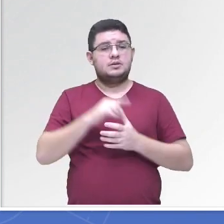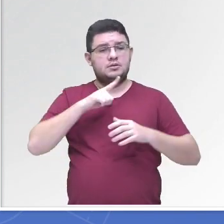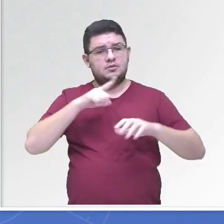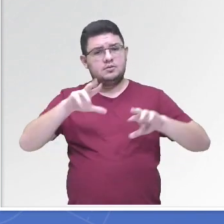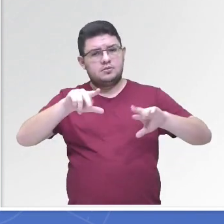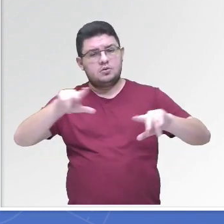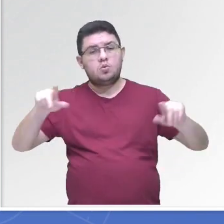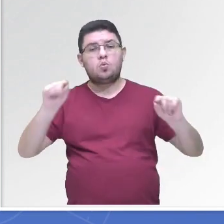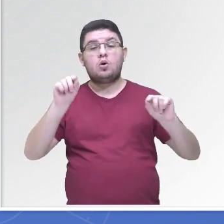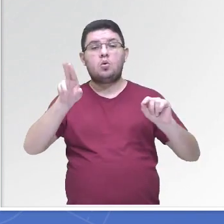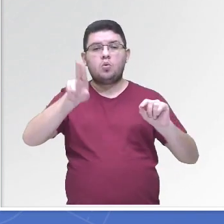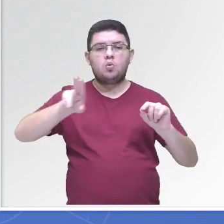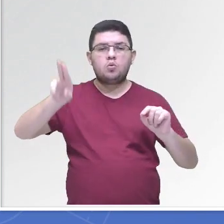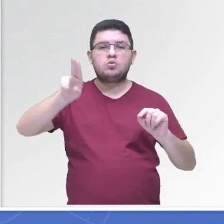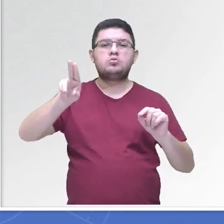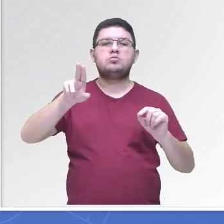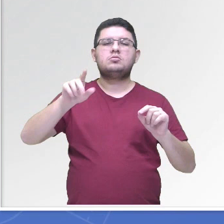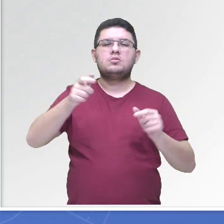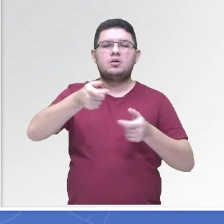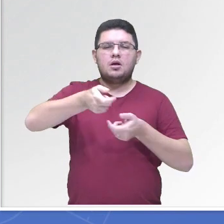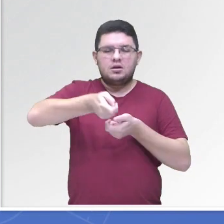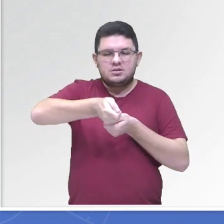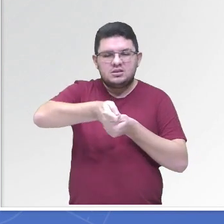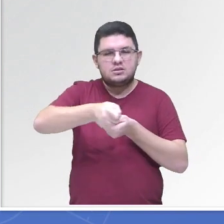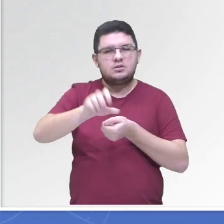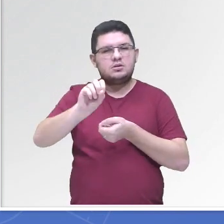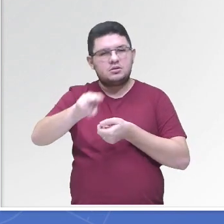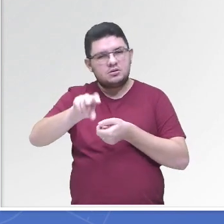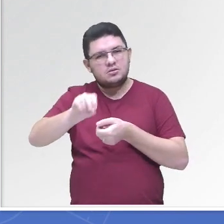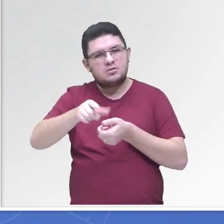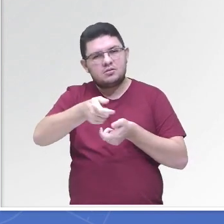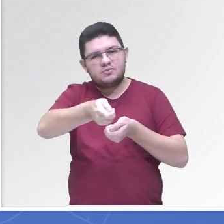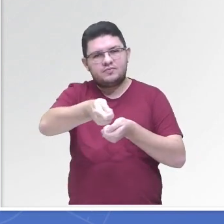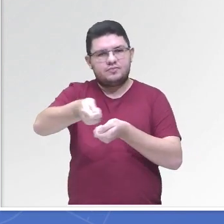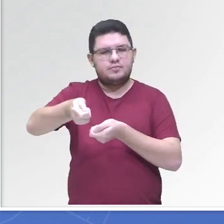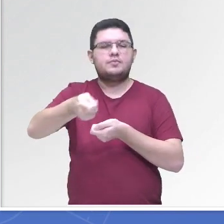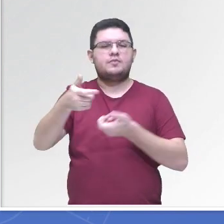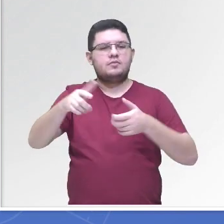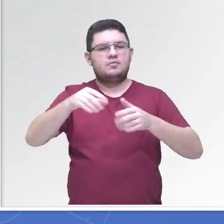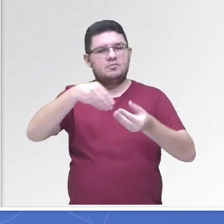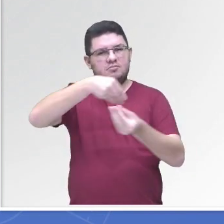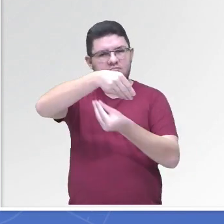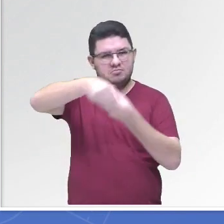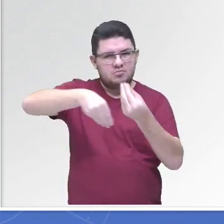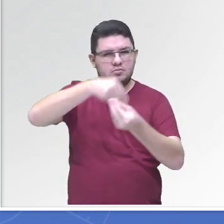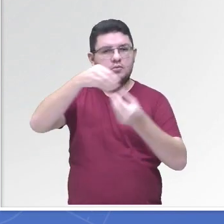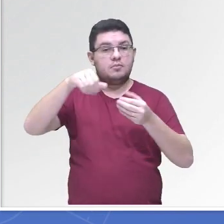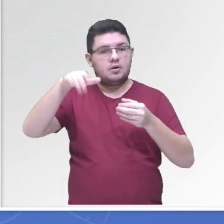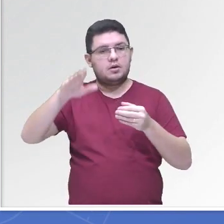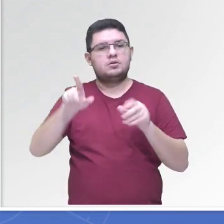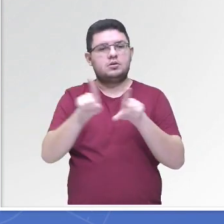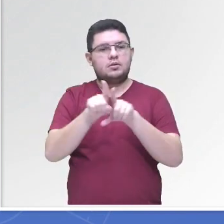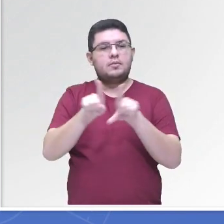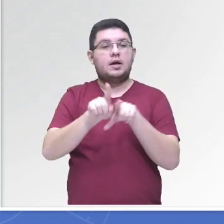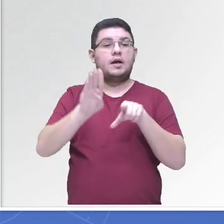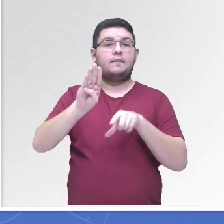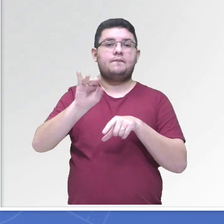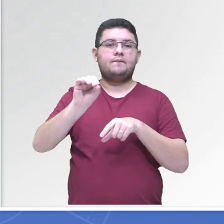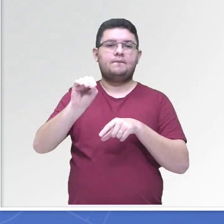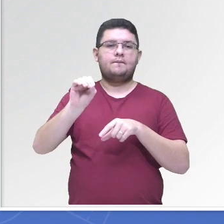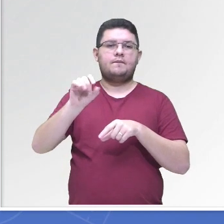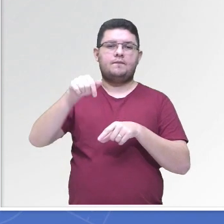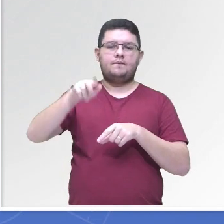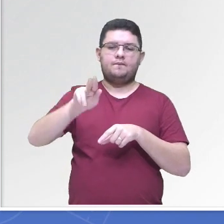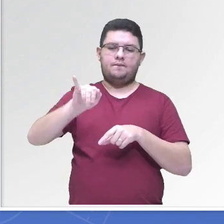hoje, como pesticidas, né, e tudo mais. Bioquímica nem se fala, né, que é essa